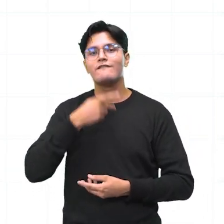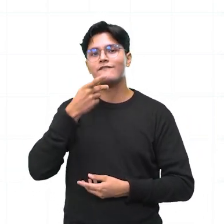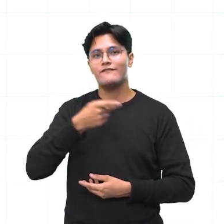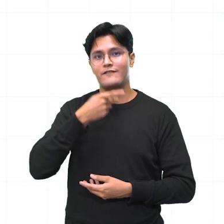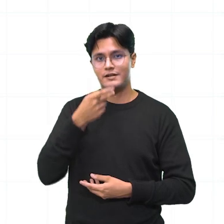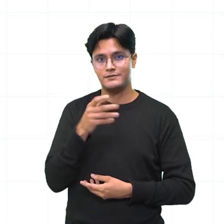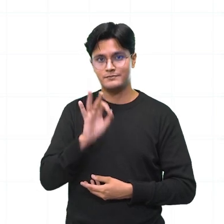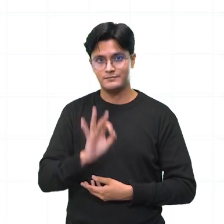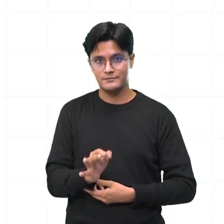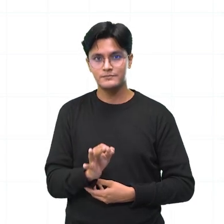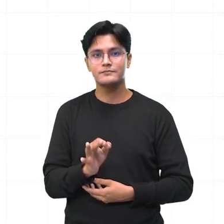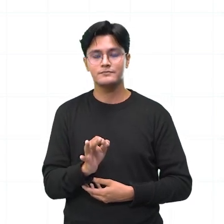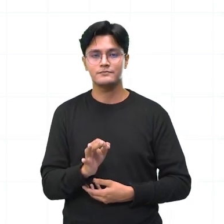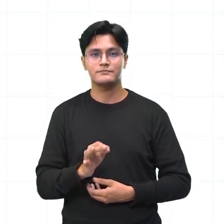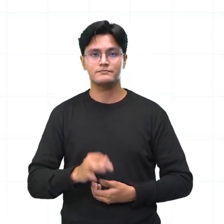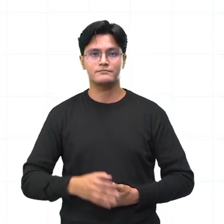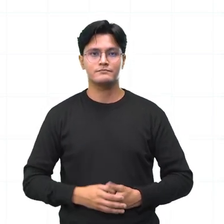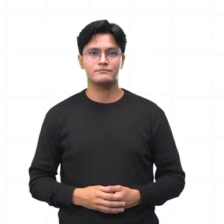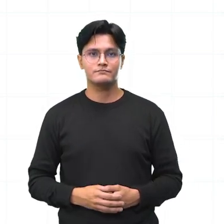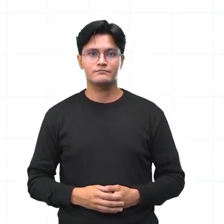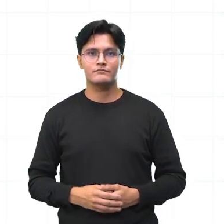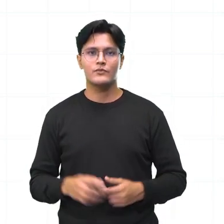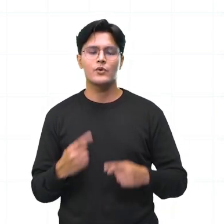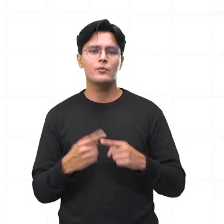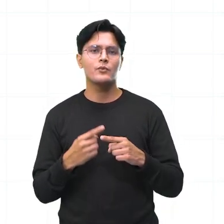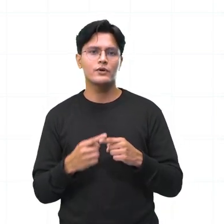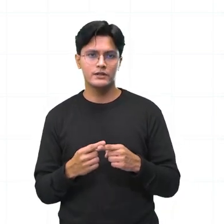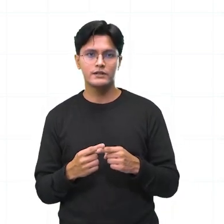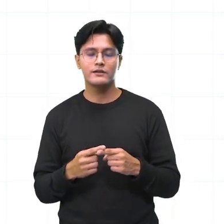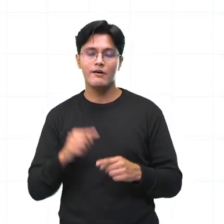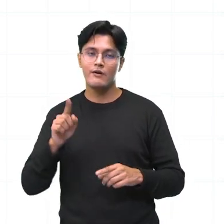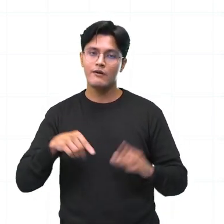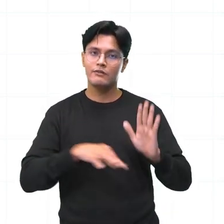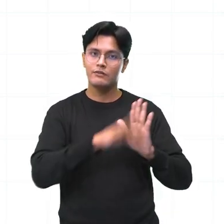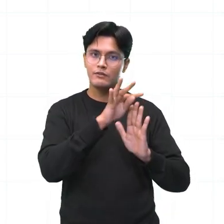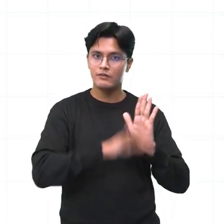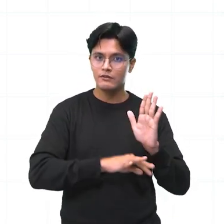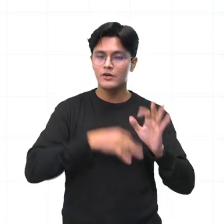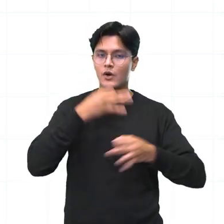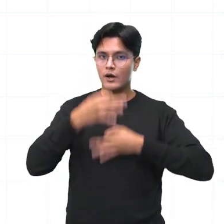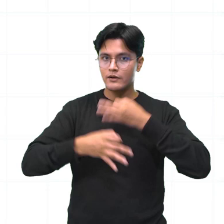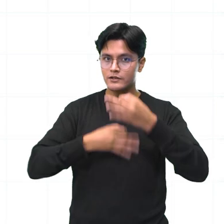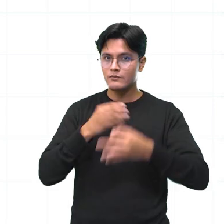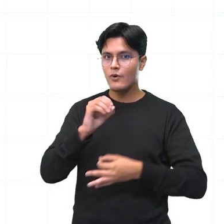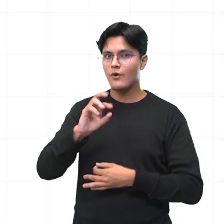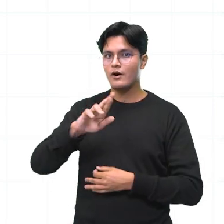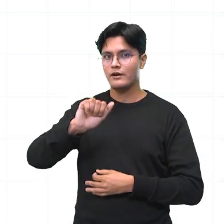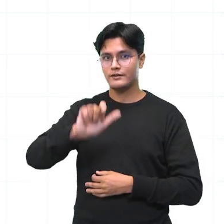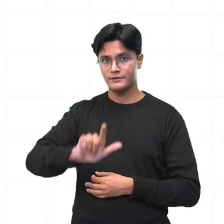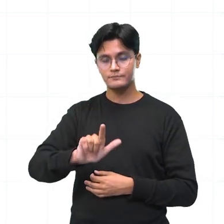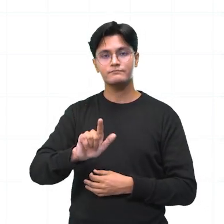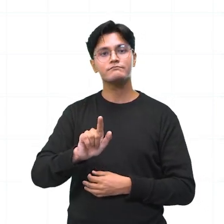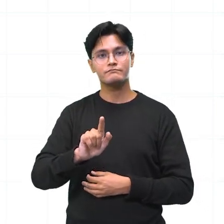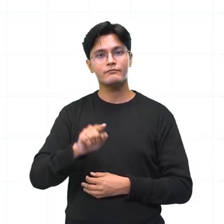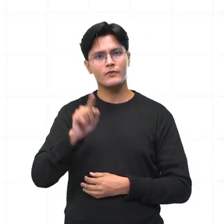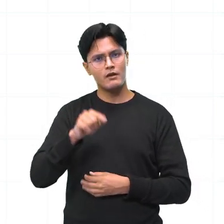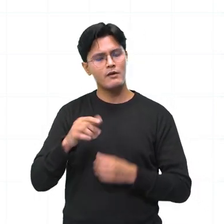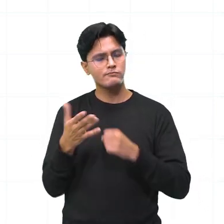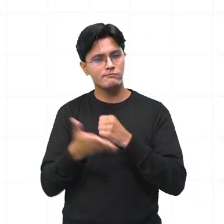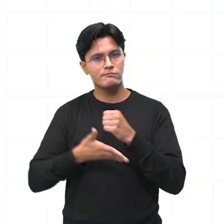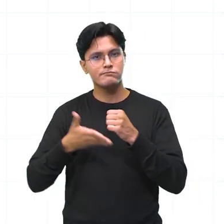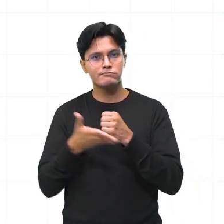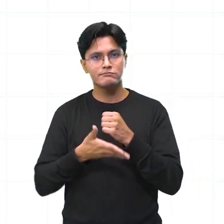vai acontecer por meio da fala, por ele ser aí um texto argumentativo oral. Então, esse é o esquema